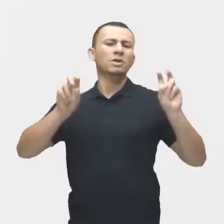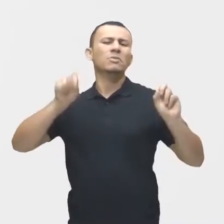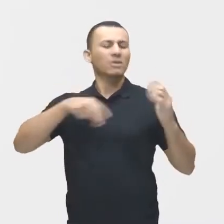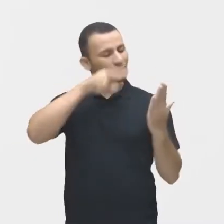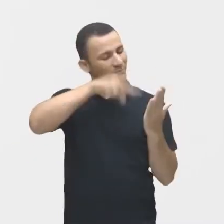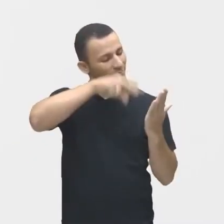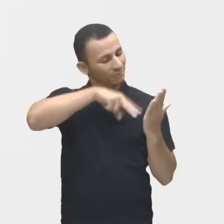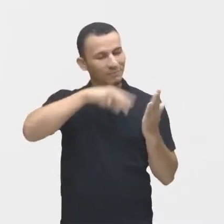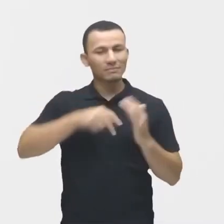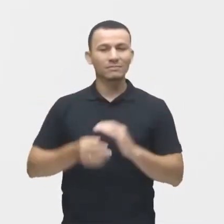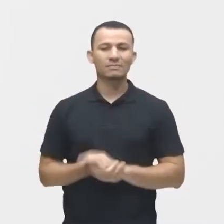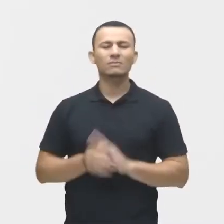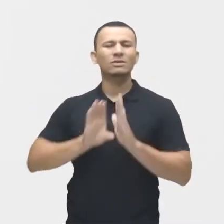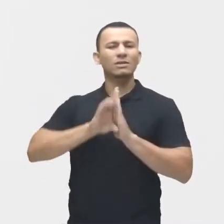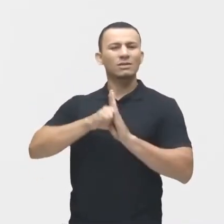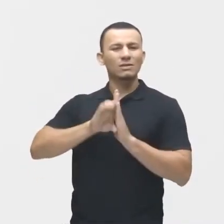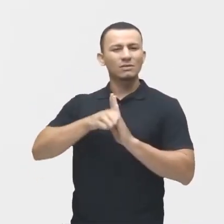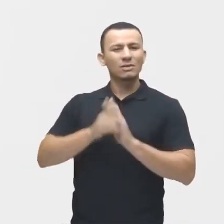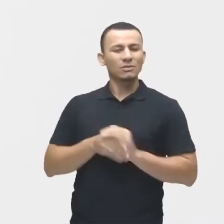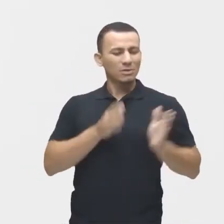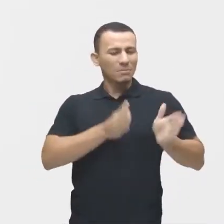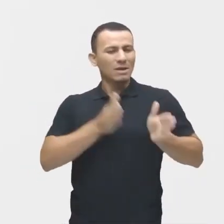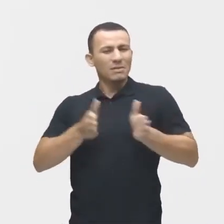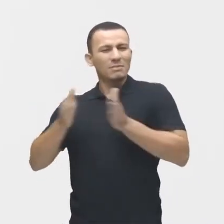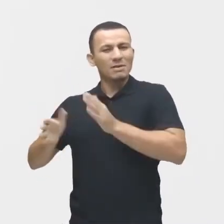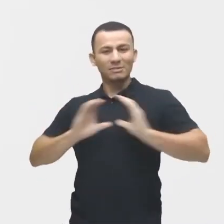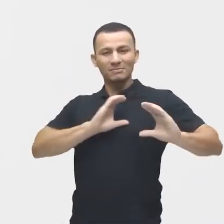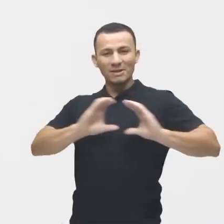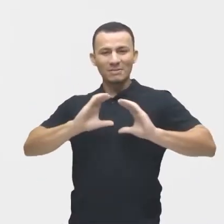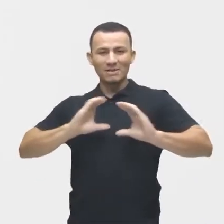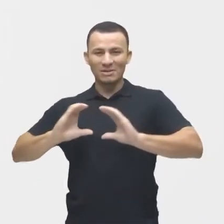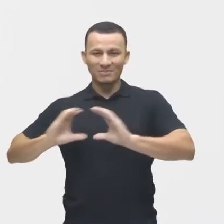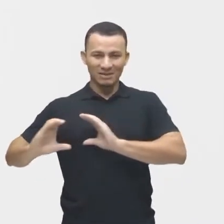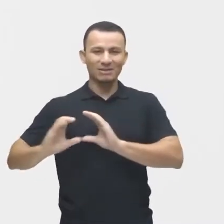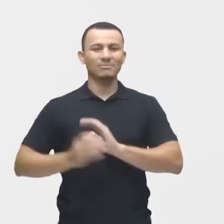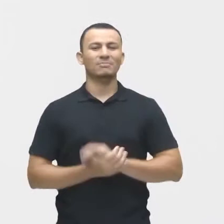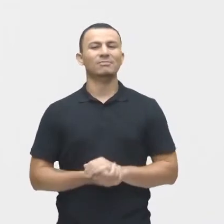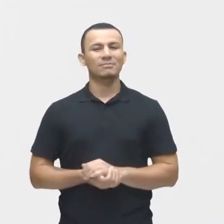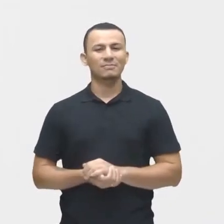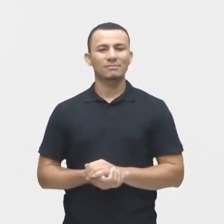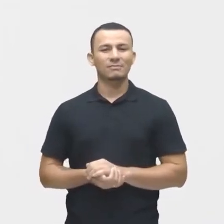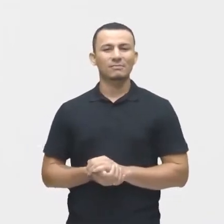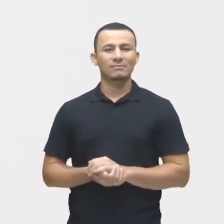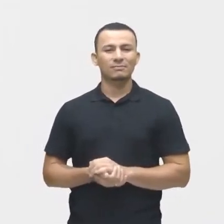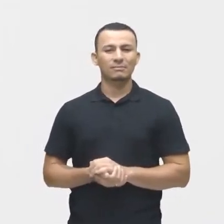leitura. Conteúdo, processos de comunicação.